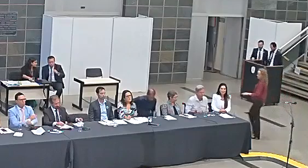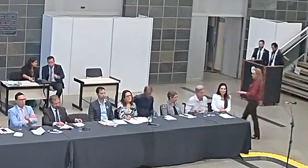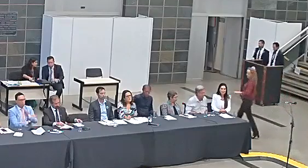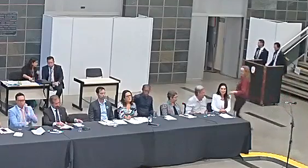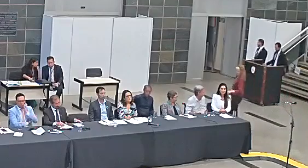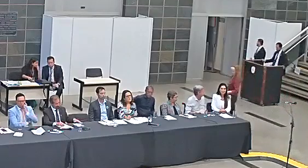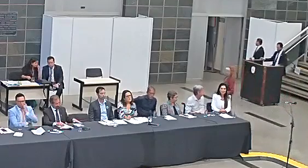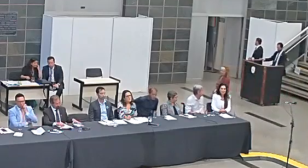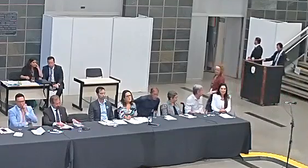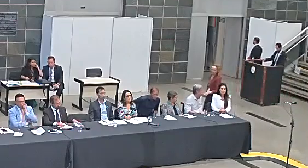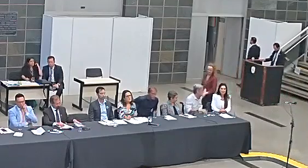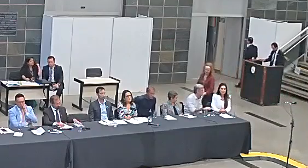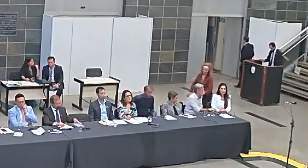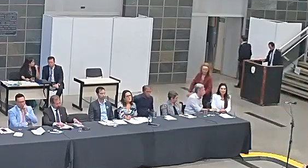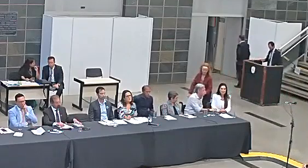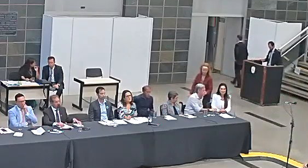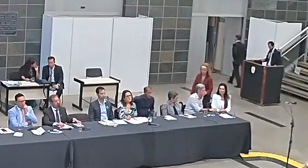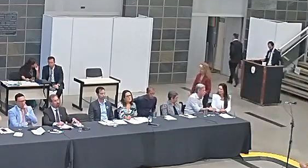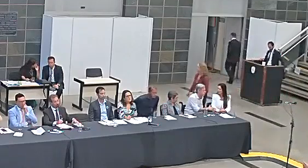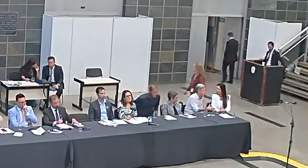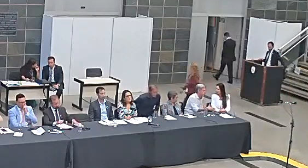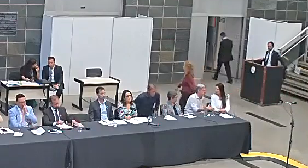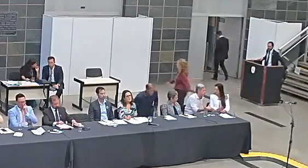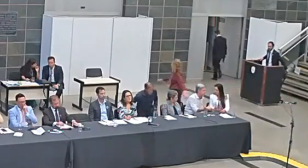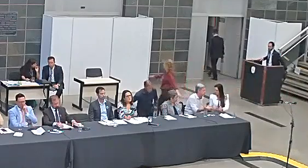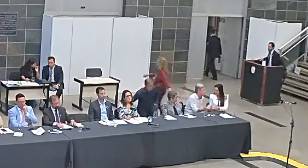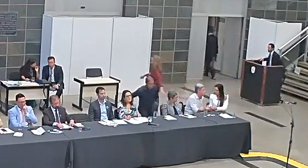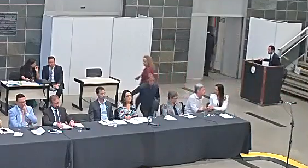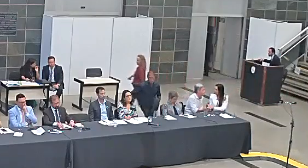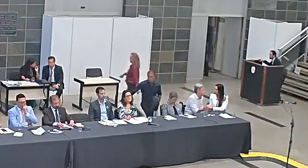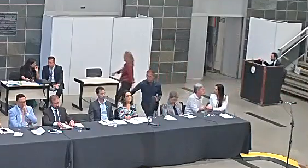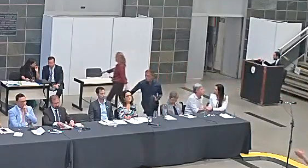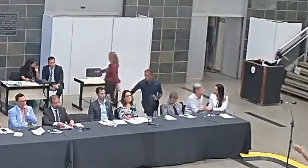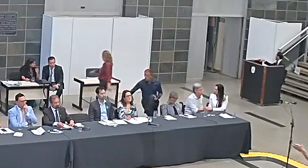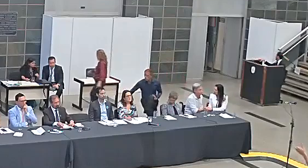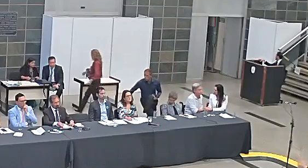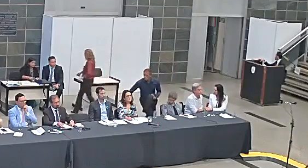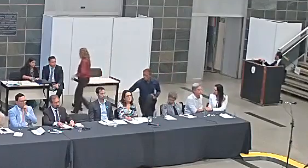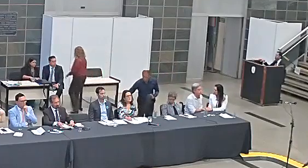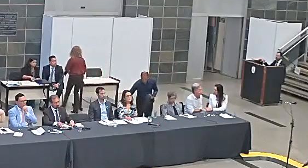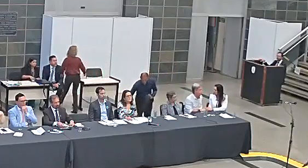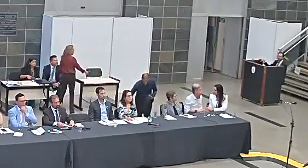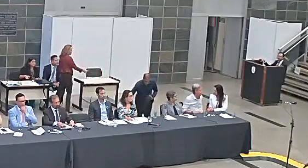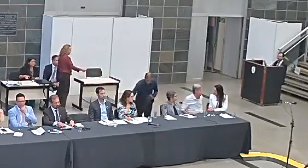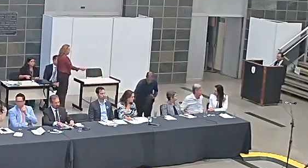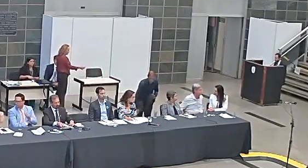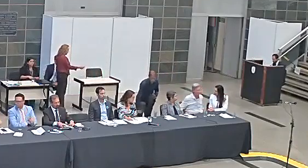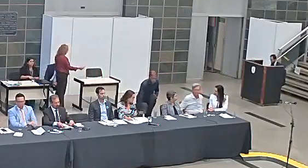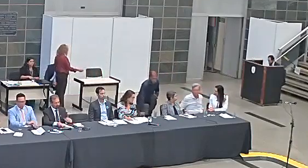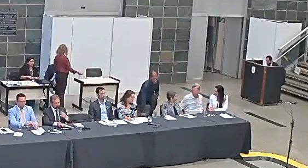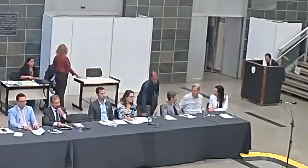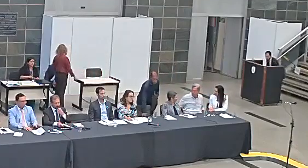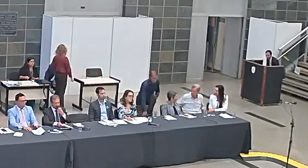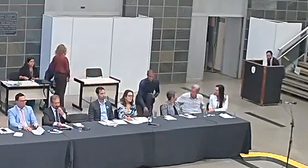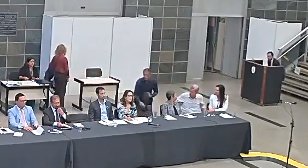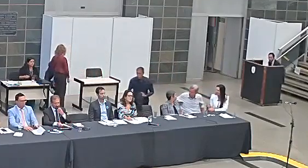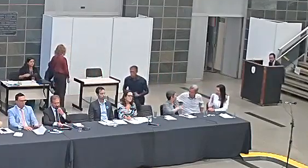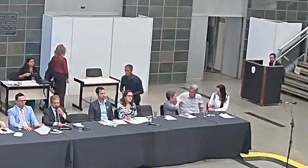da comissão, presidente, doutor Maurício, doutor Wendel, minha querida doutora Ana Lúcia, que ela é de